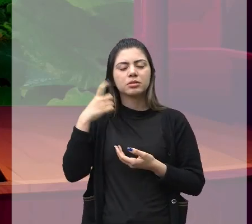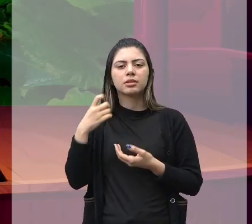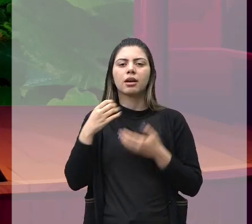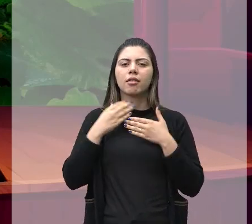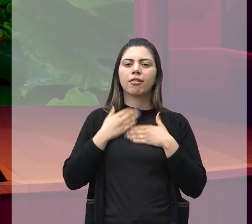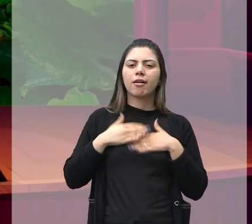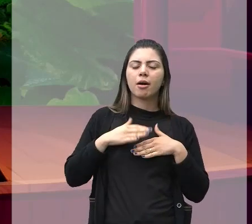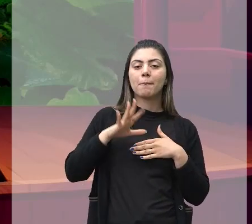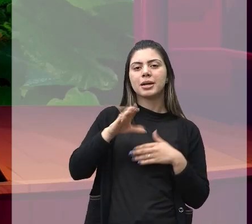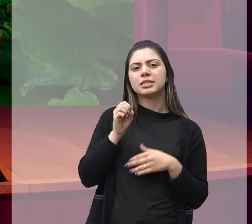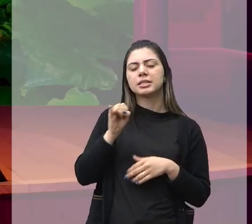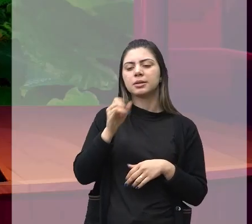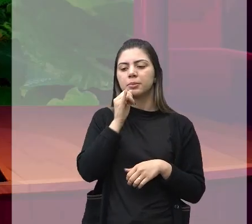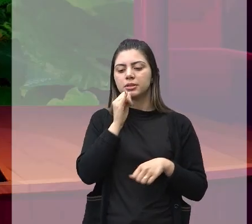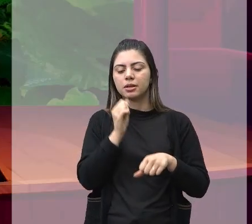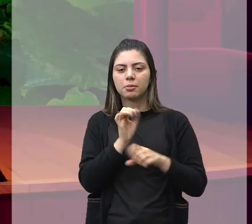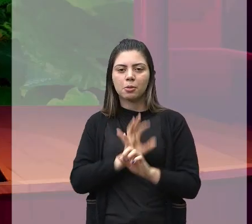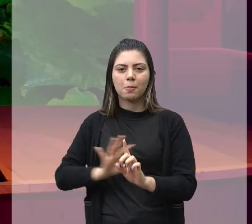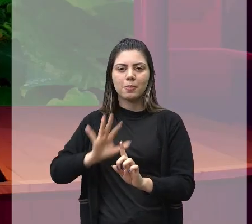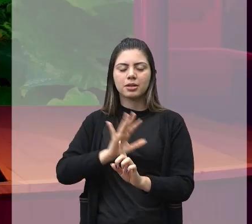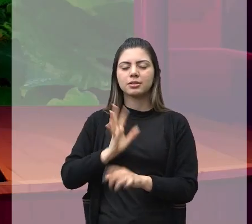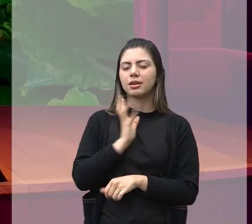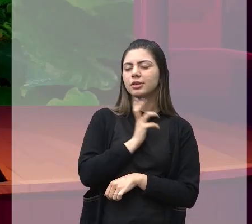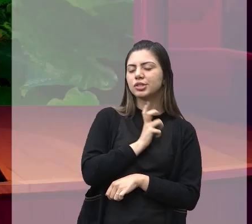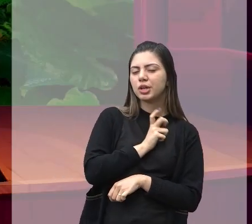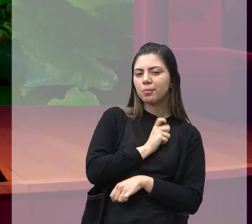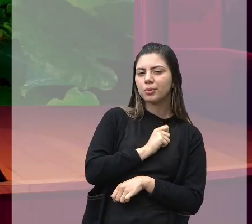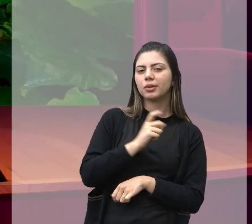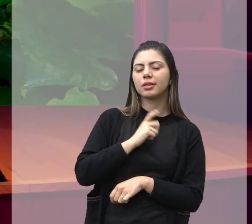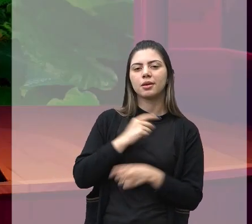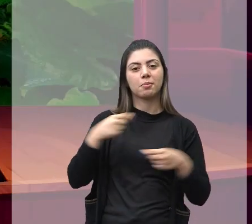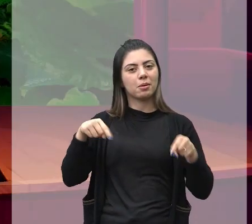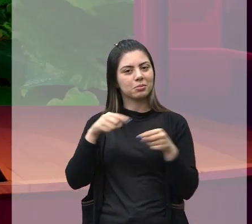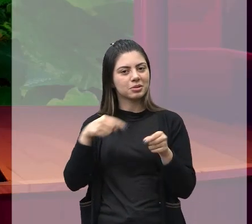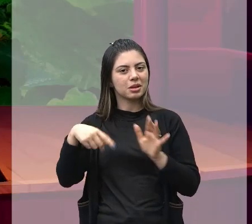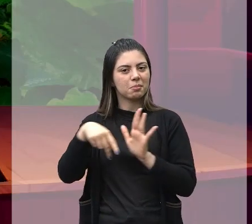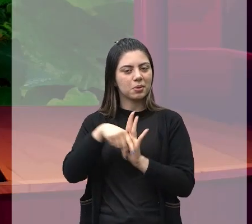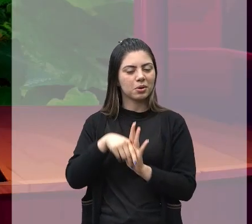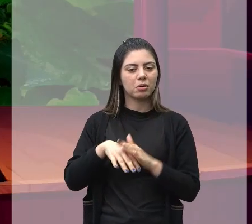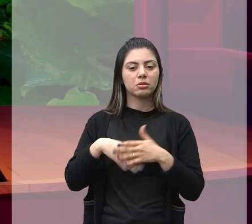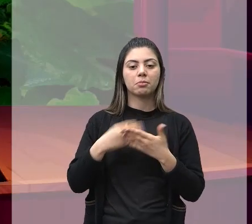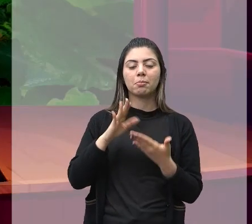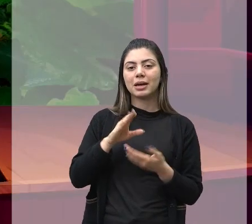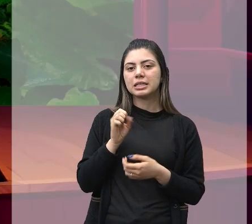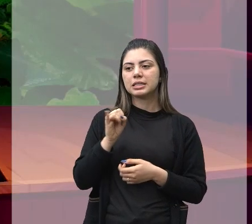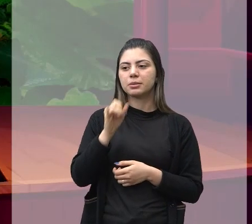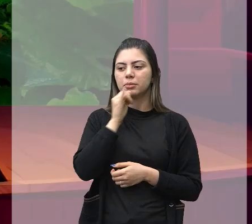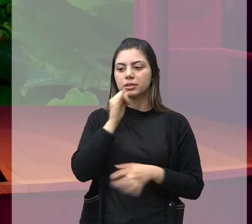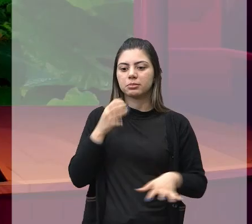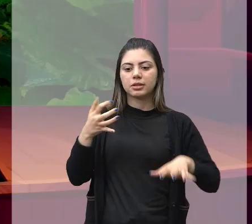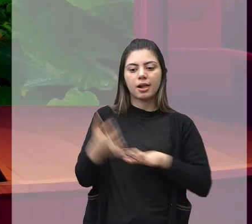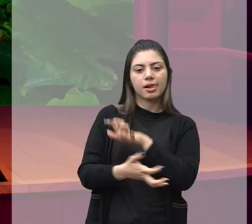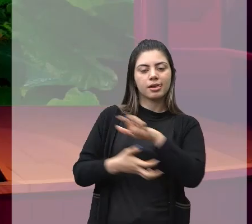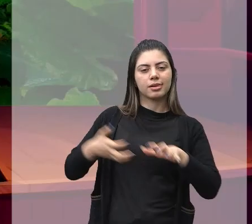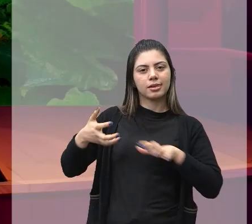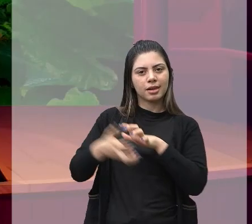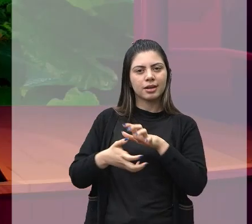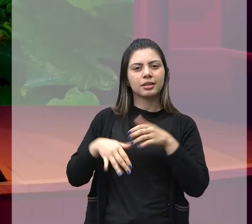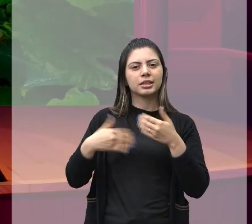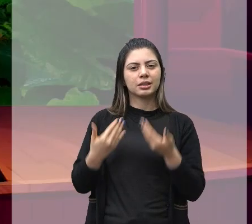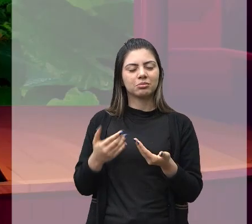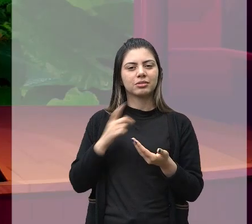mais romântica, já entra uma música mais romântica, mais suave. Se é um momento de tensão, já entra uma